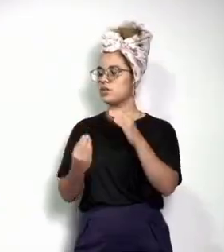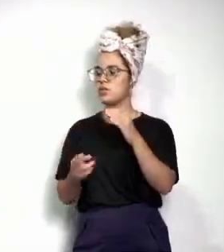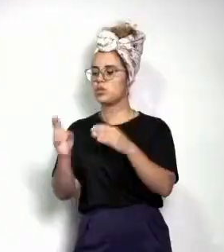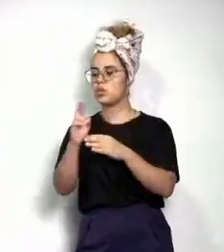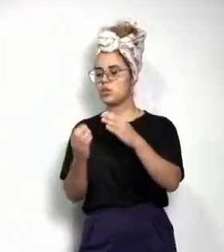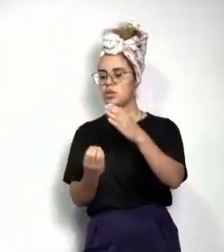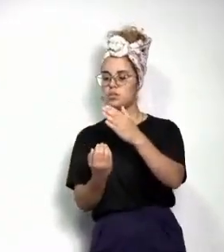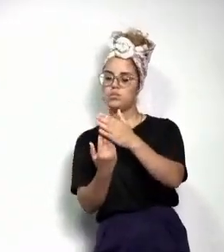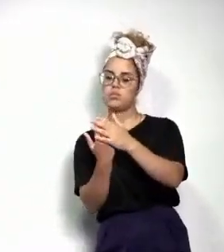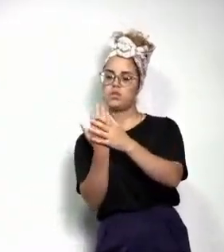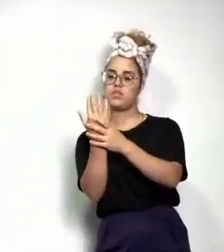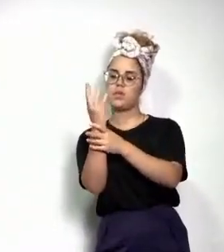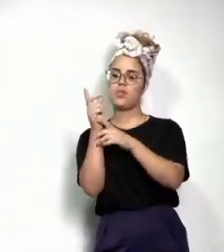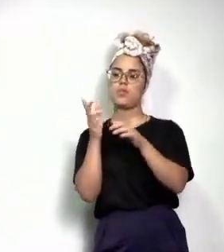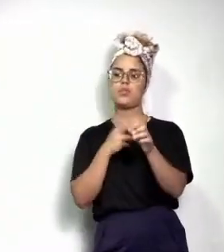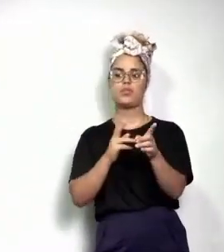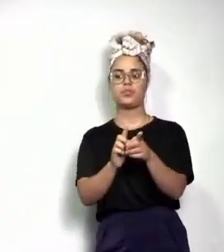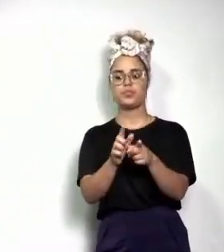longarina.